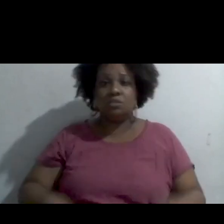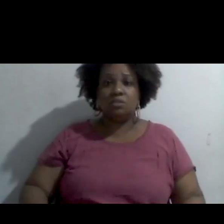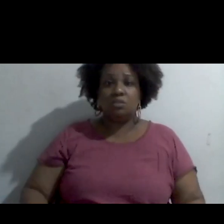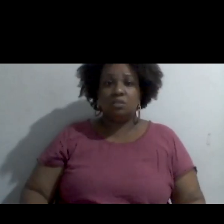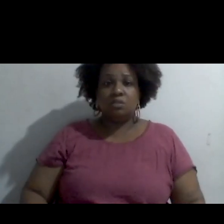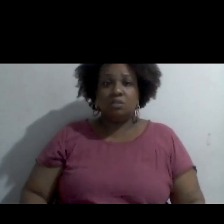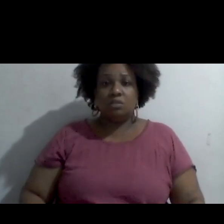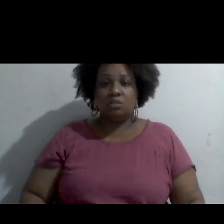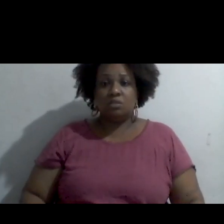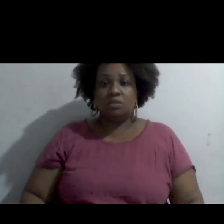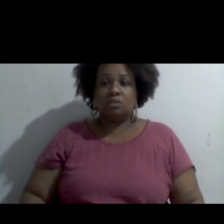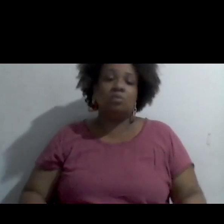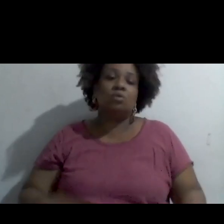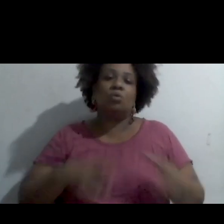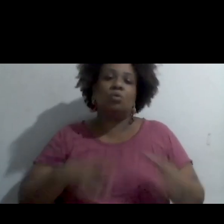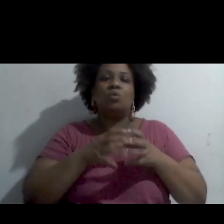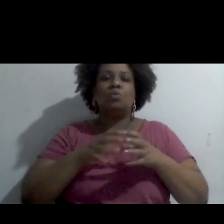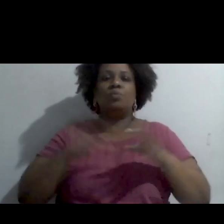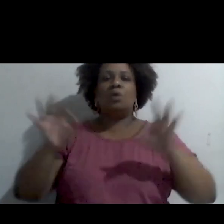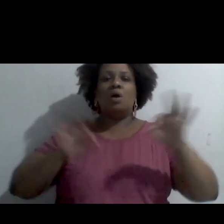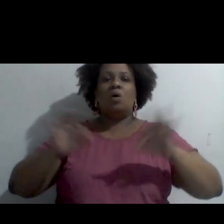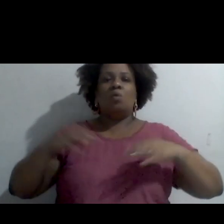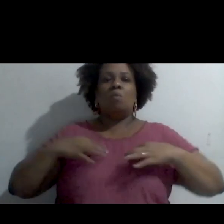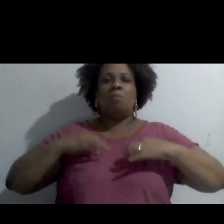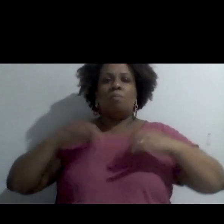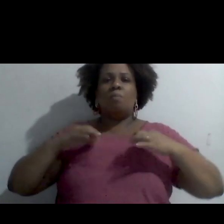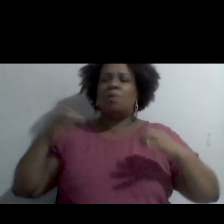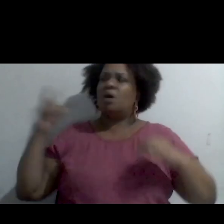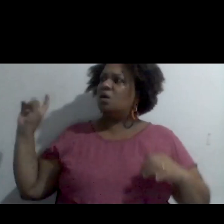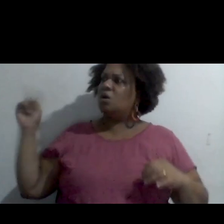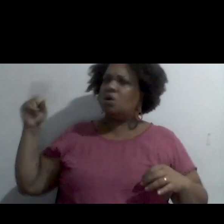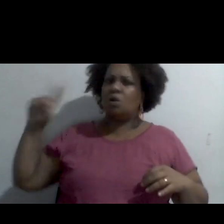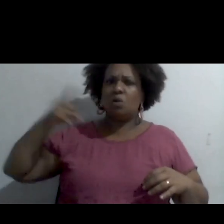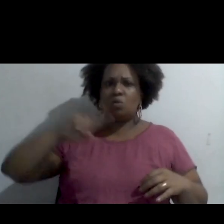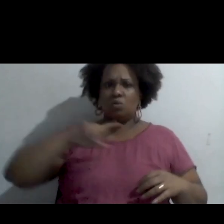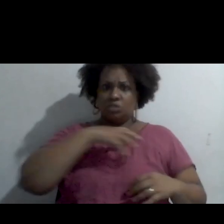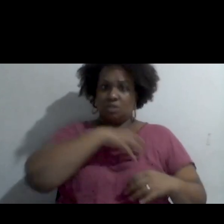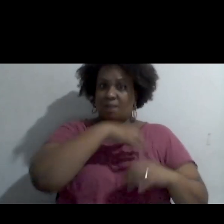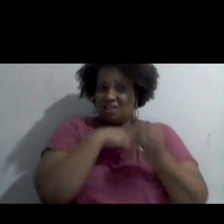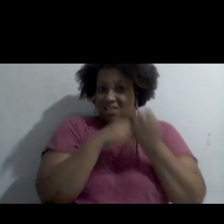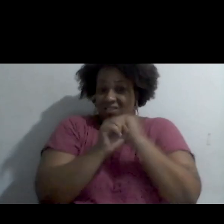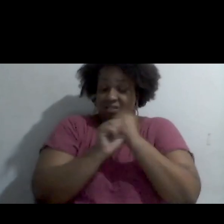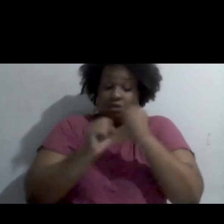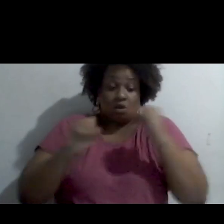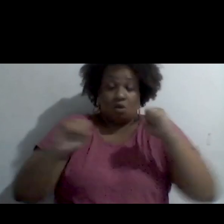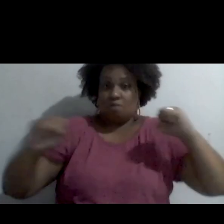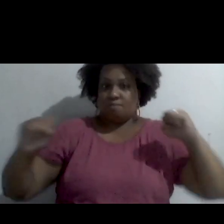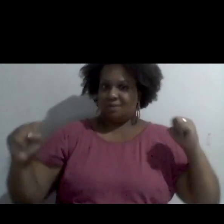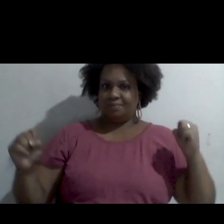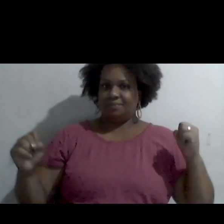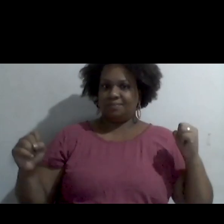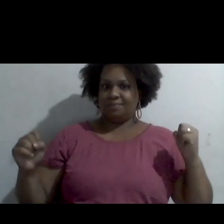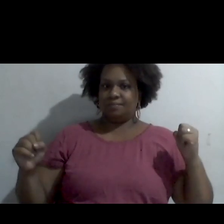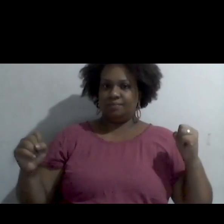um local para os grupos se arrumarem, vem de lugares longe, que a Bahia é gigante, né? Então, embora eu